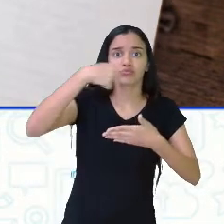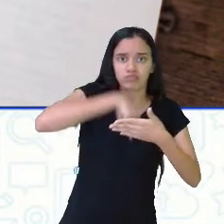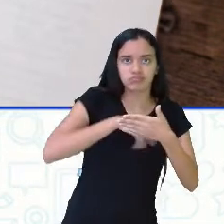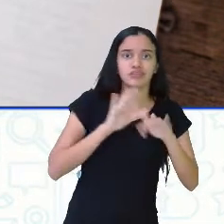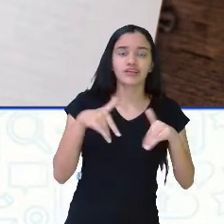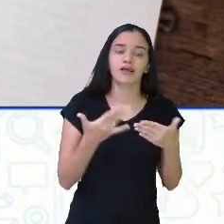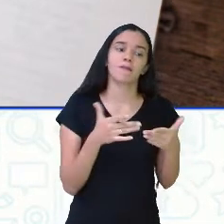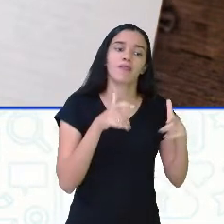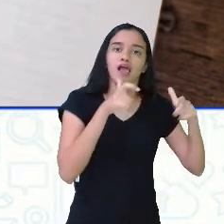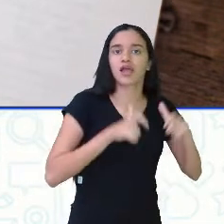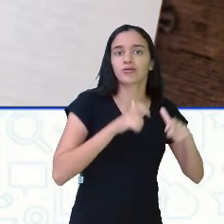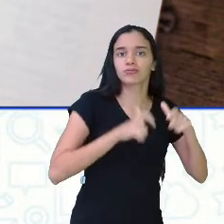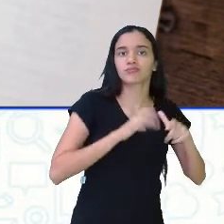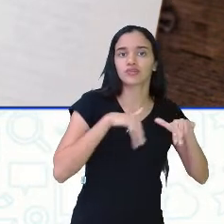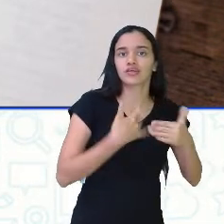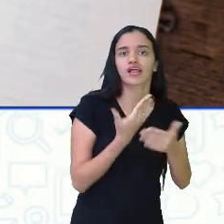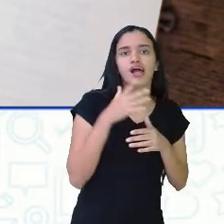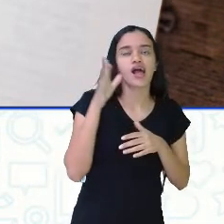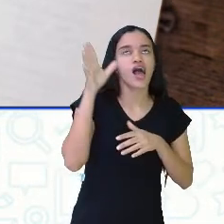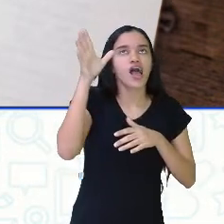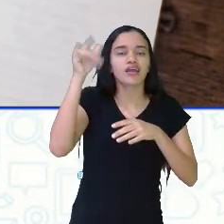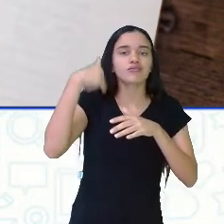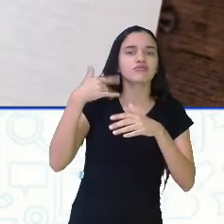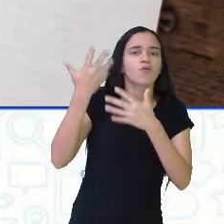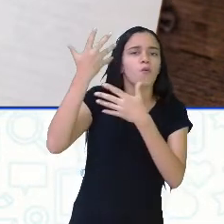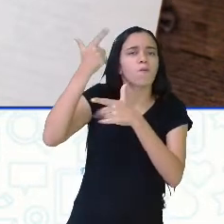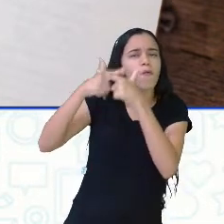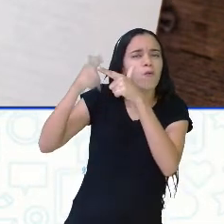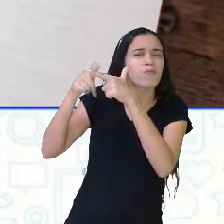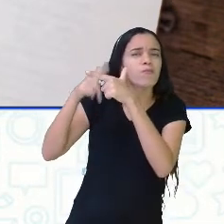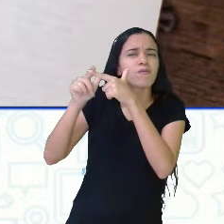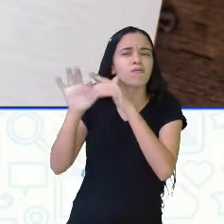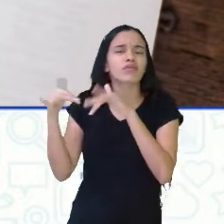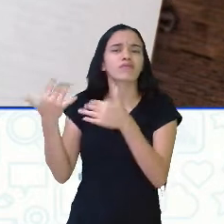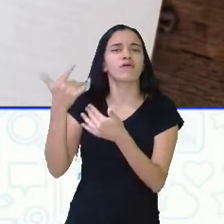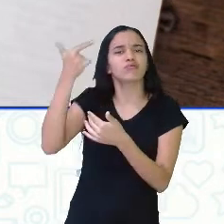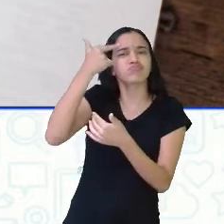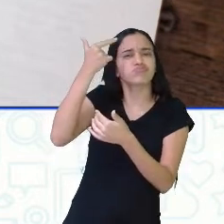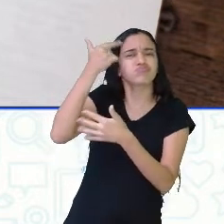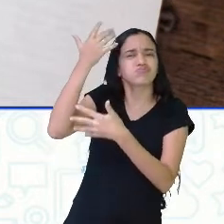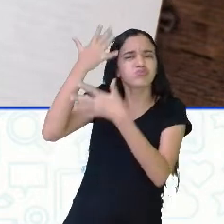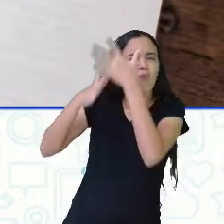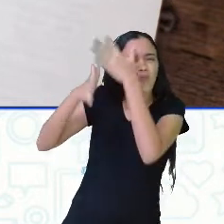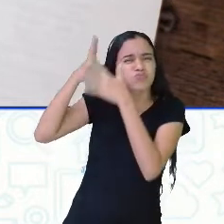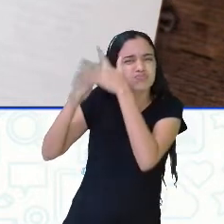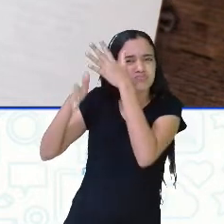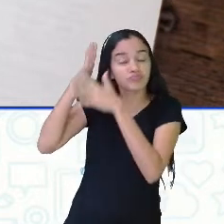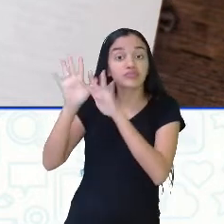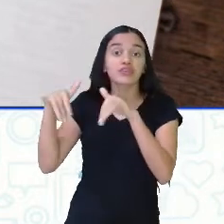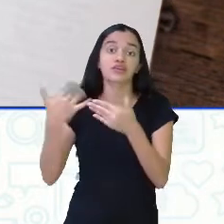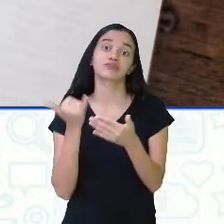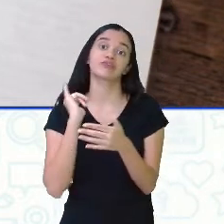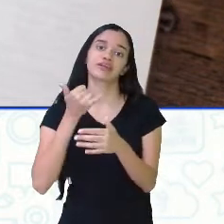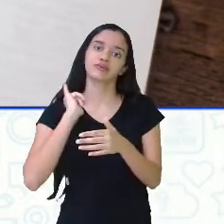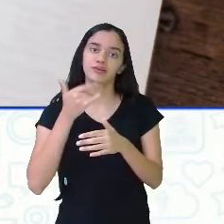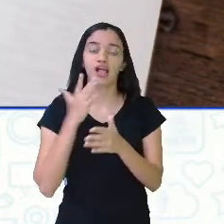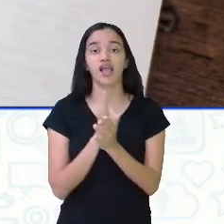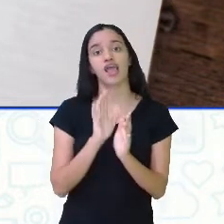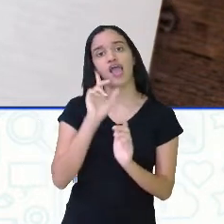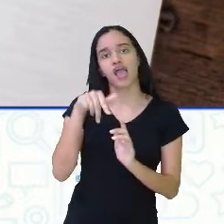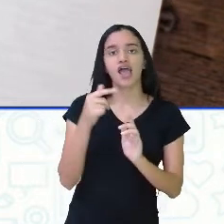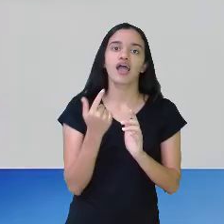se localiza na mente do personagem. Então, quando a gente fala que um conto é uma